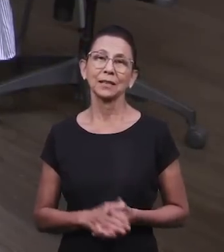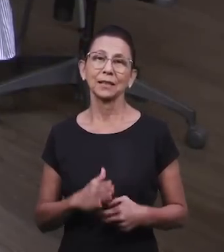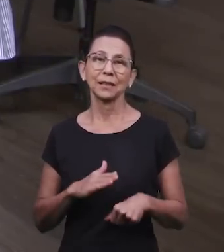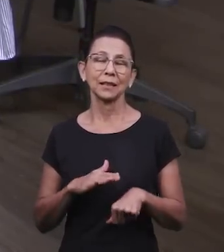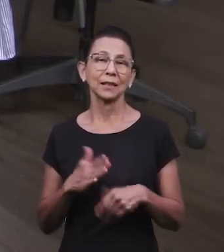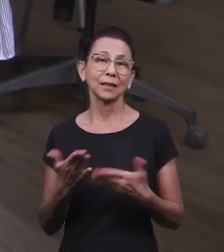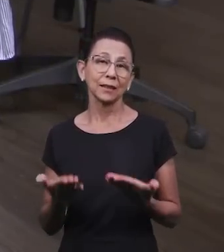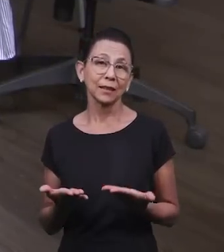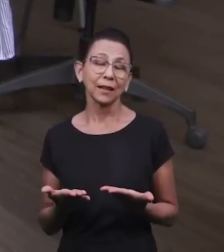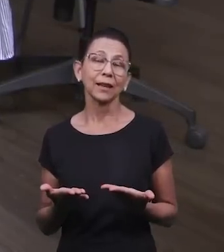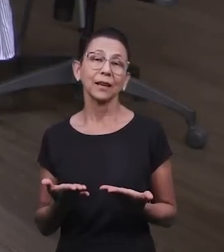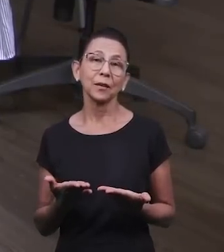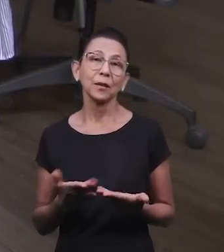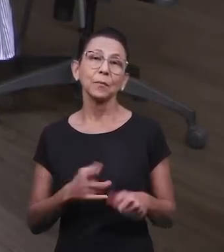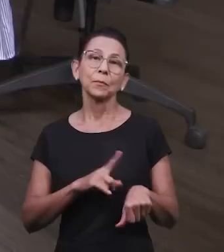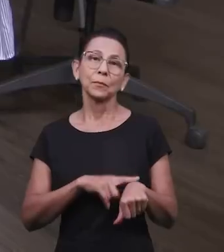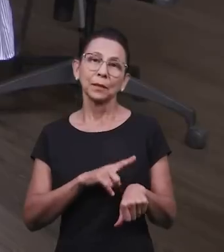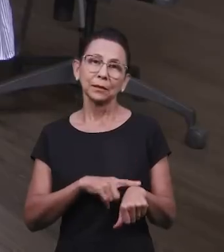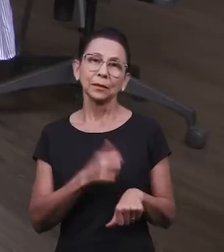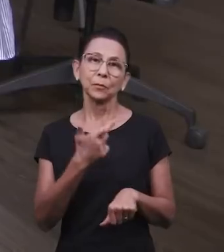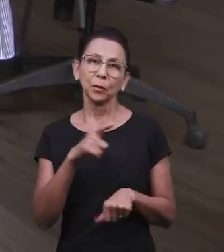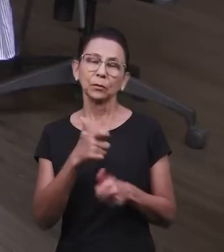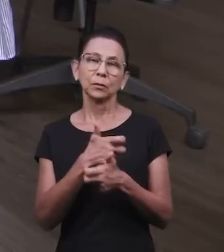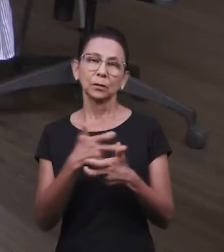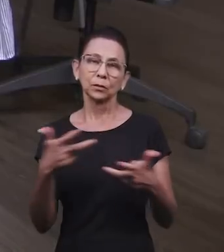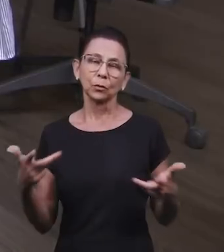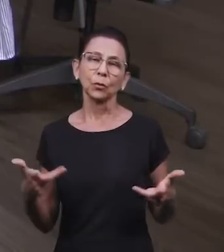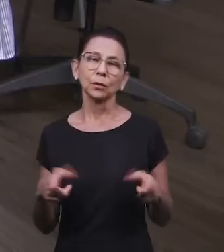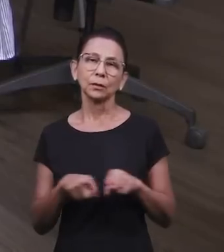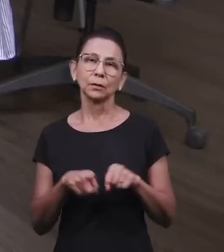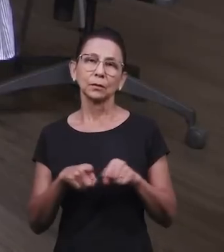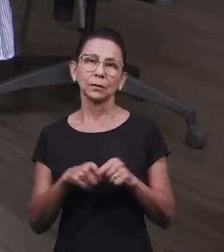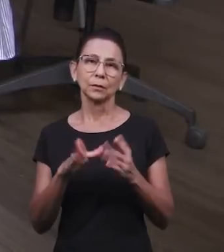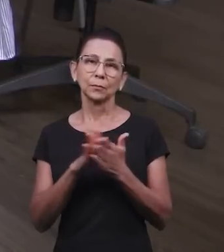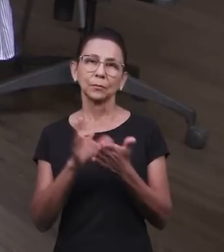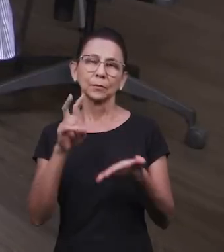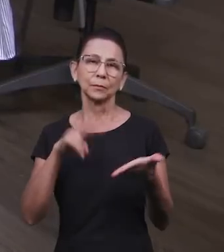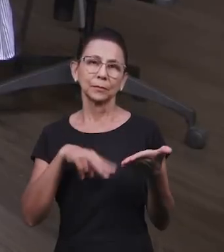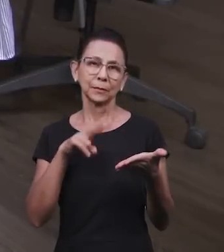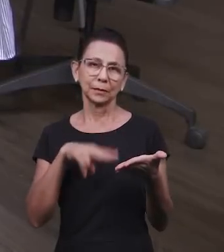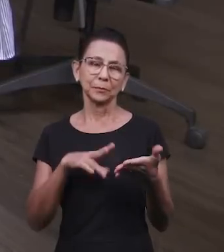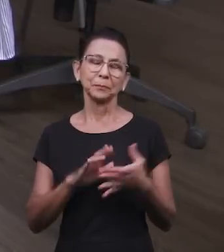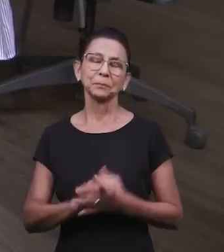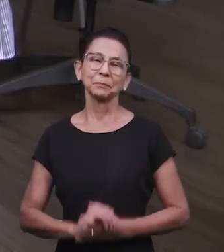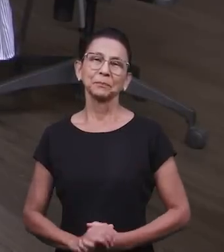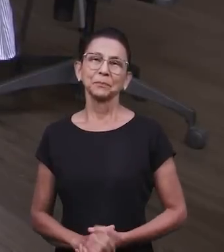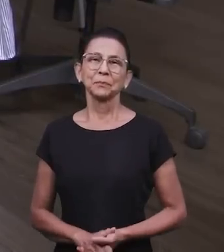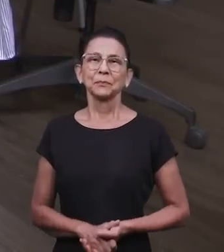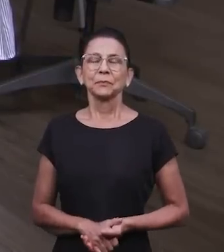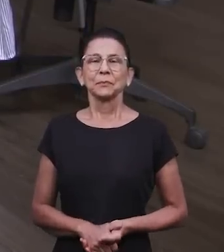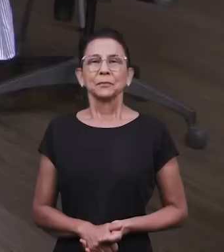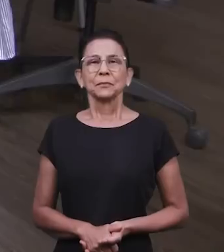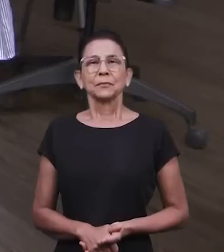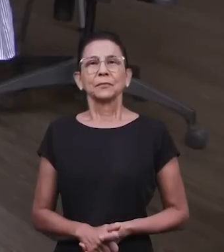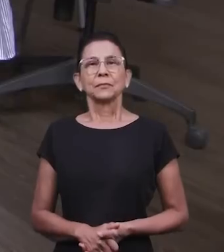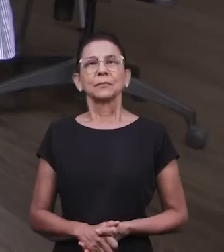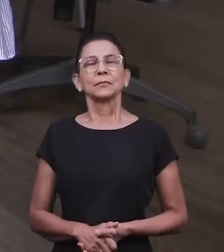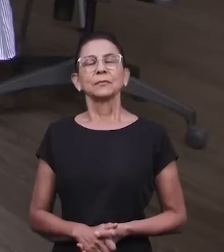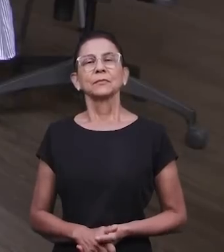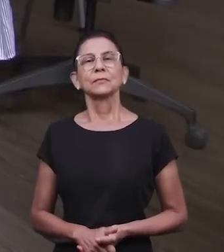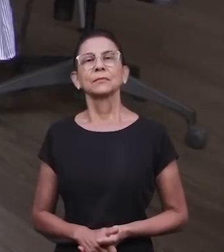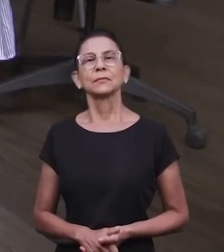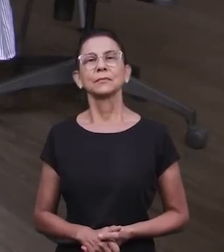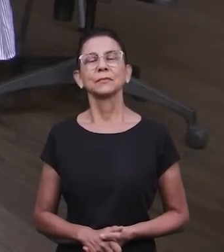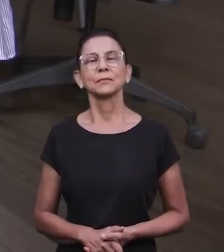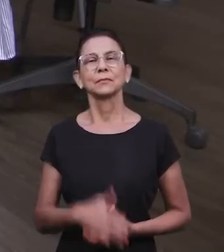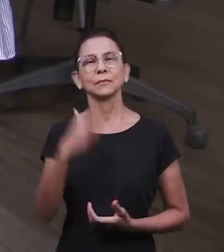contou pra gente a bênção que o Senhor está dando para ela de, através de um propósito com ele, ganhar esse tempo a mais de vida, né? Ou